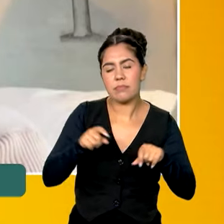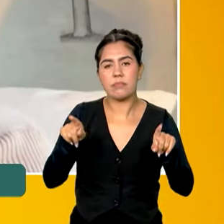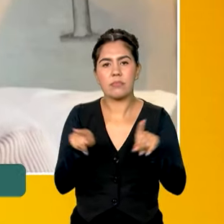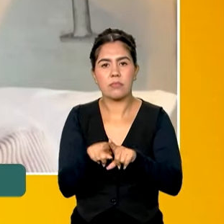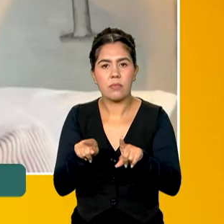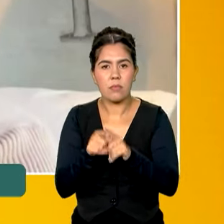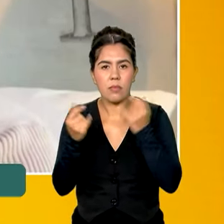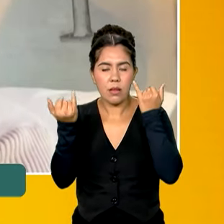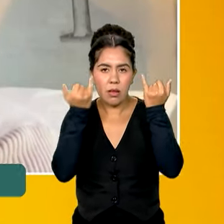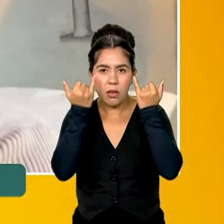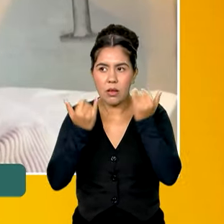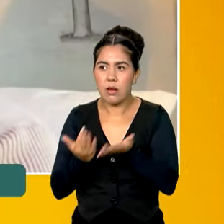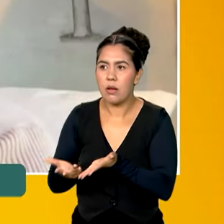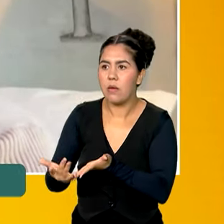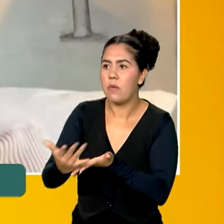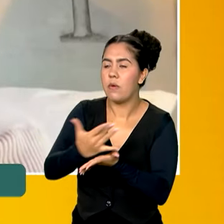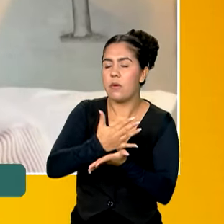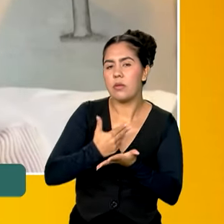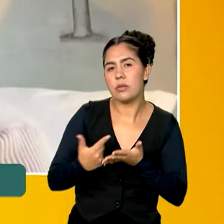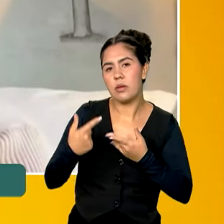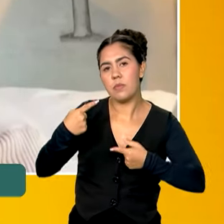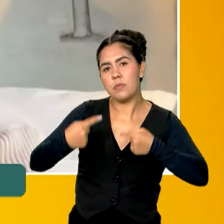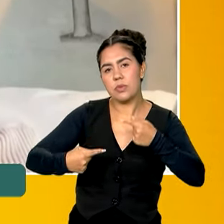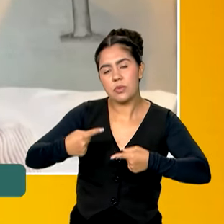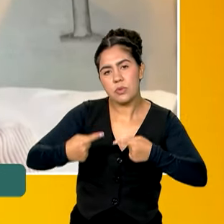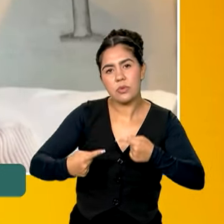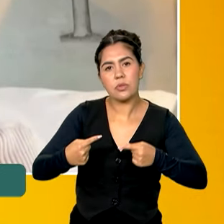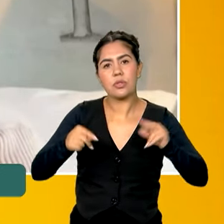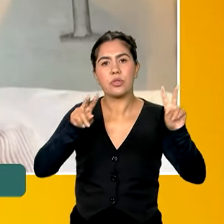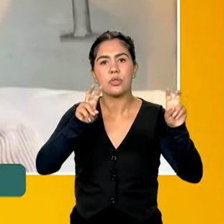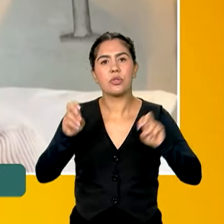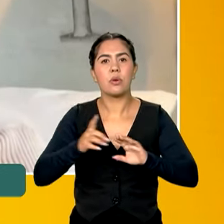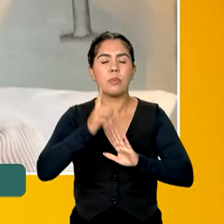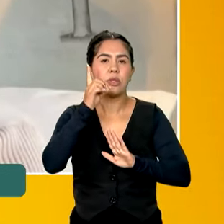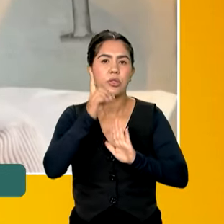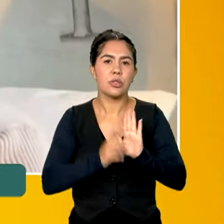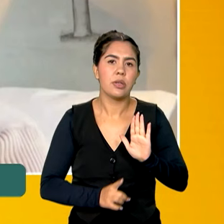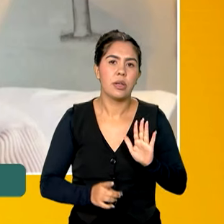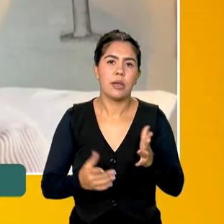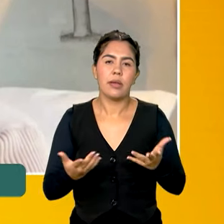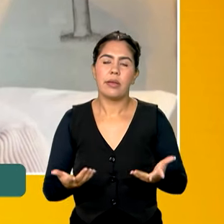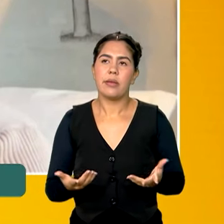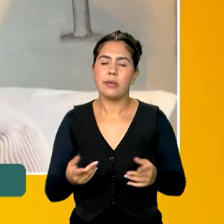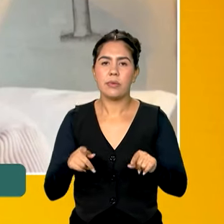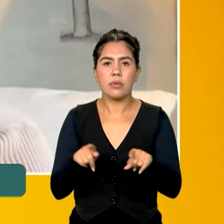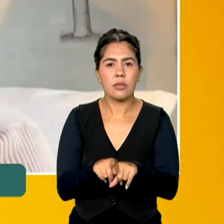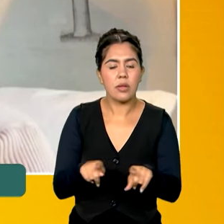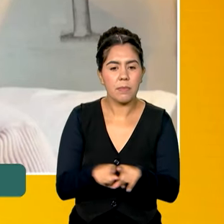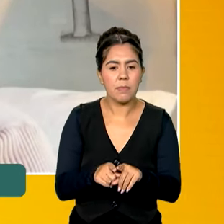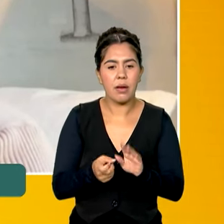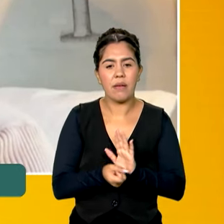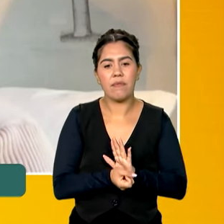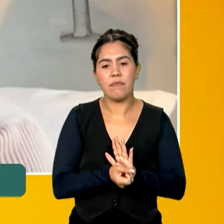são utilizados para discutir direito à cidade, uma série